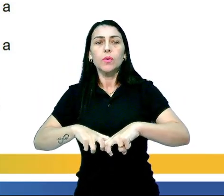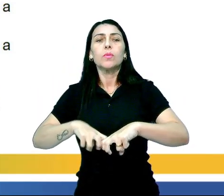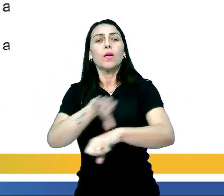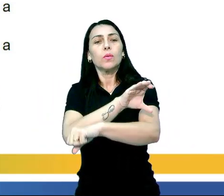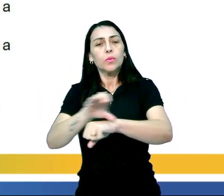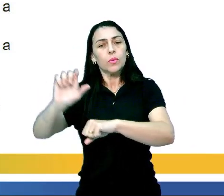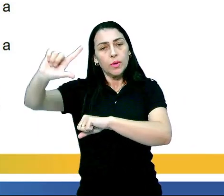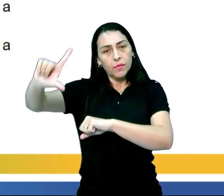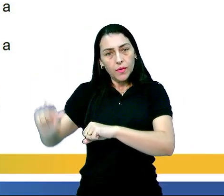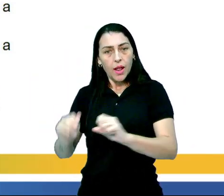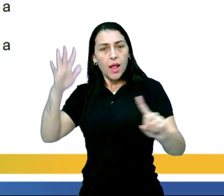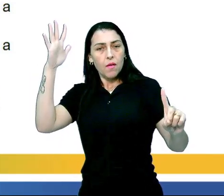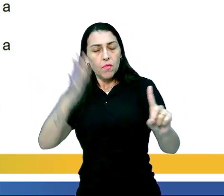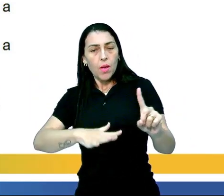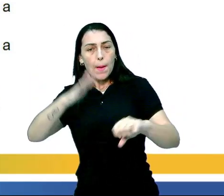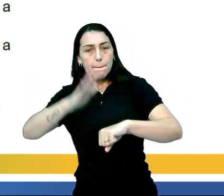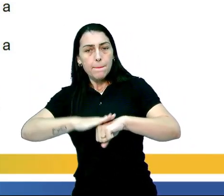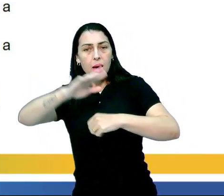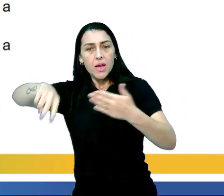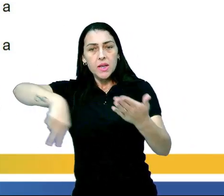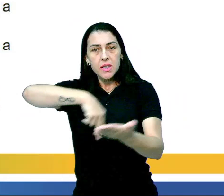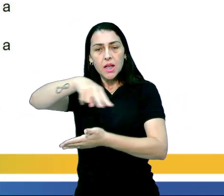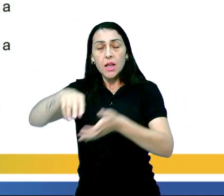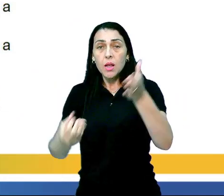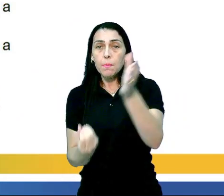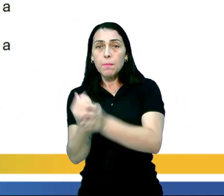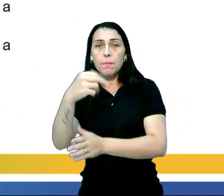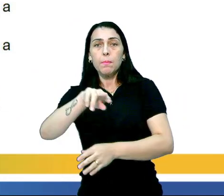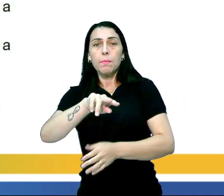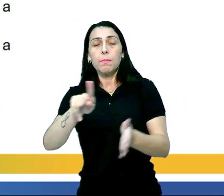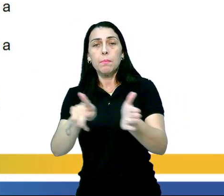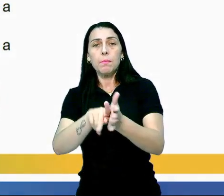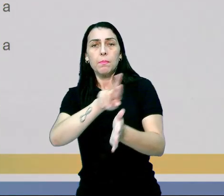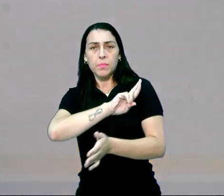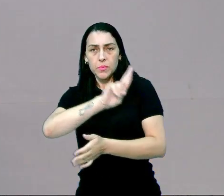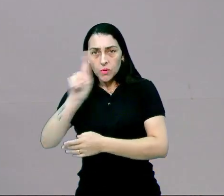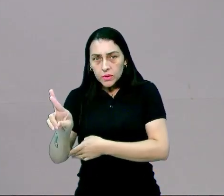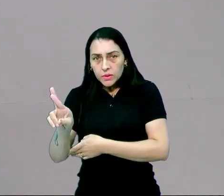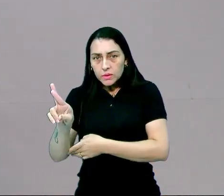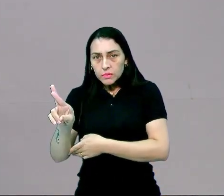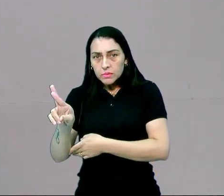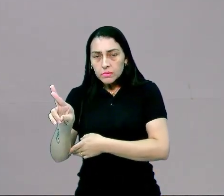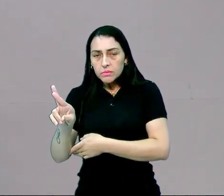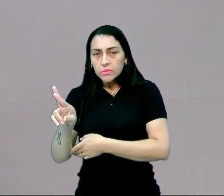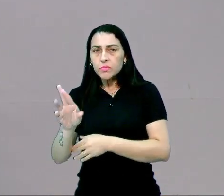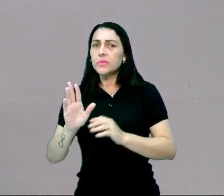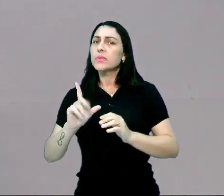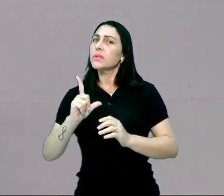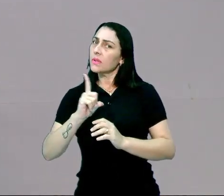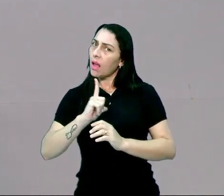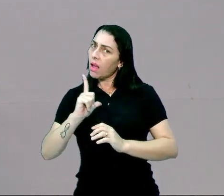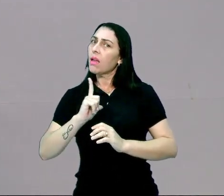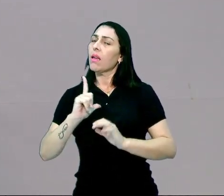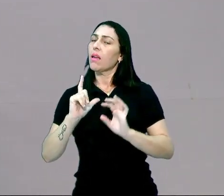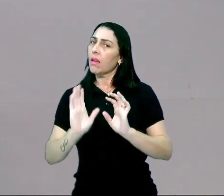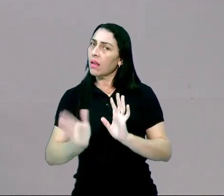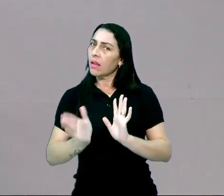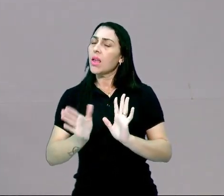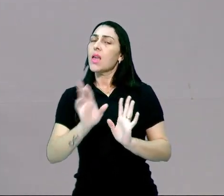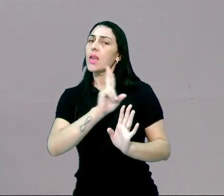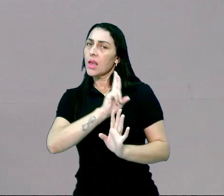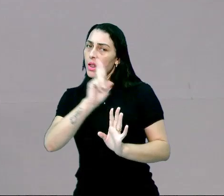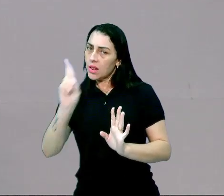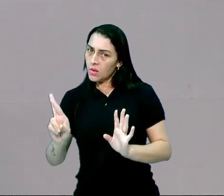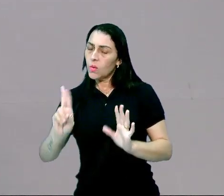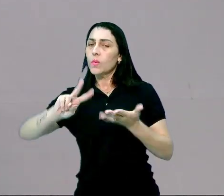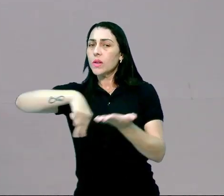enquanto a cultura africana influenciou mais as danças de origem religiosa. A gente tem esse aspecto